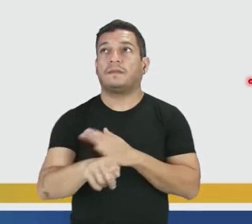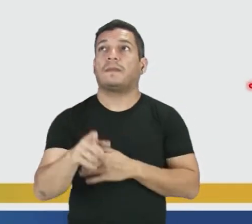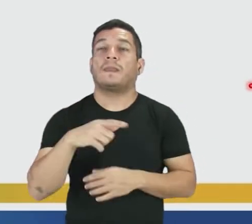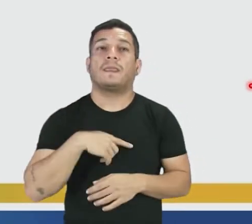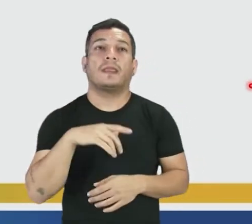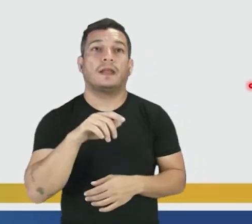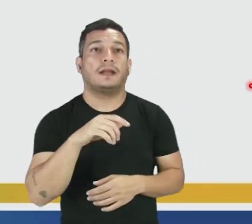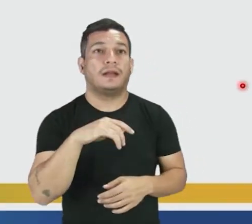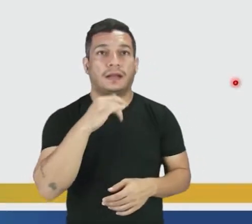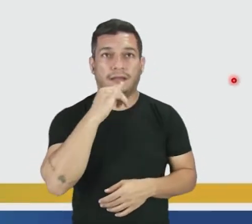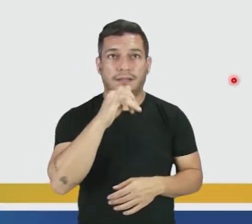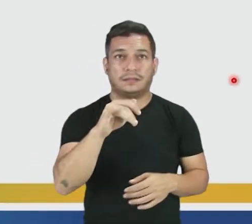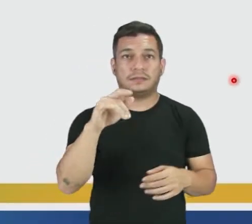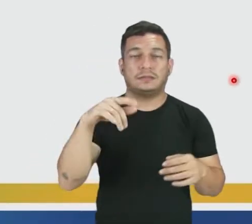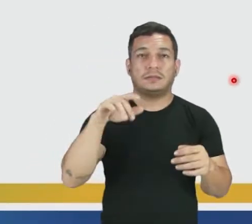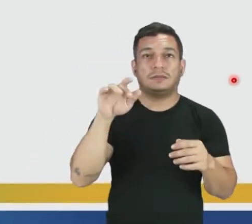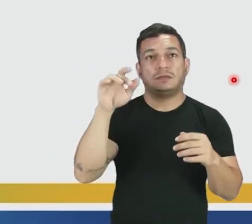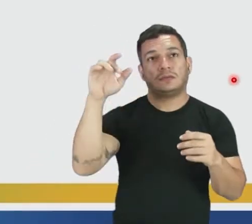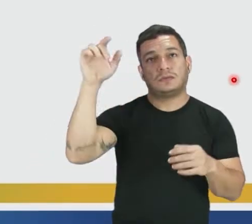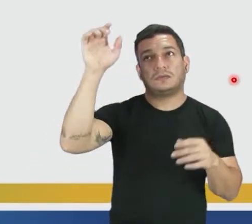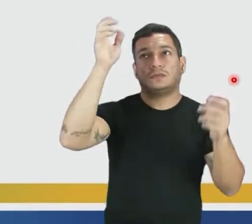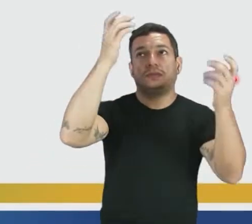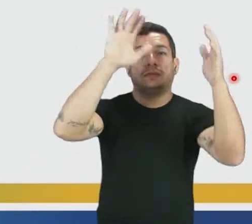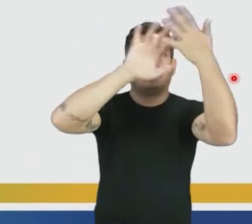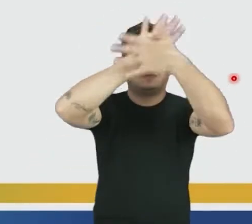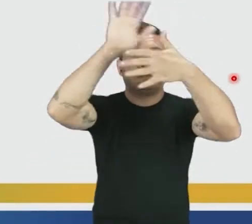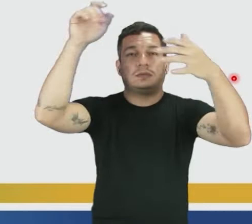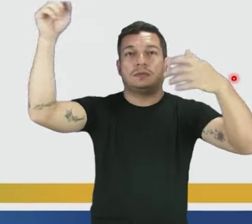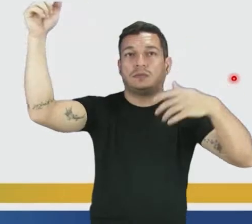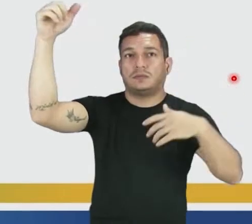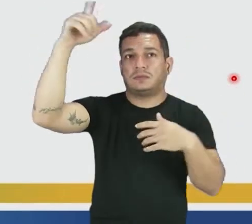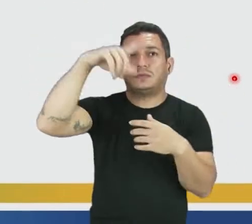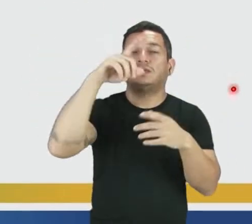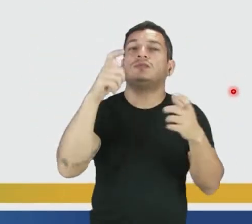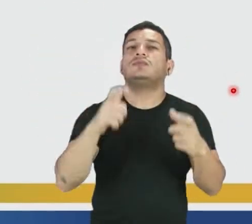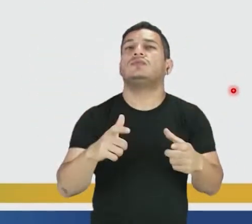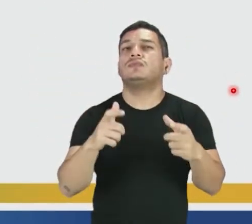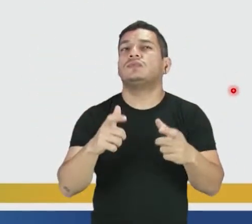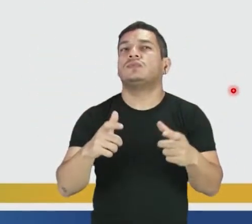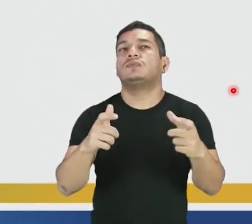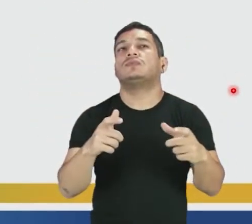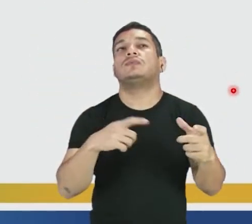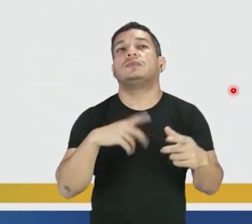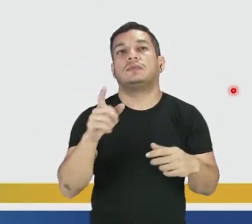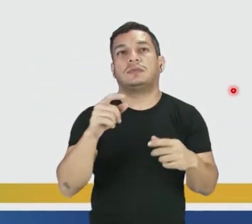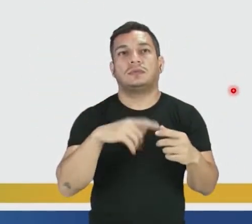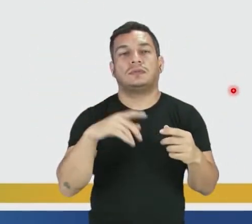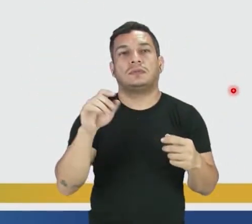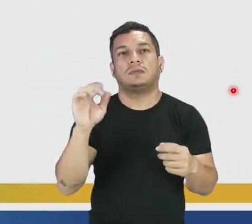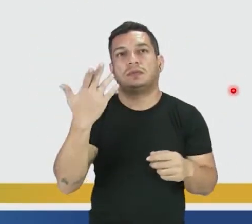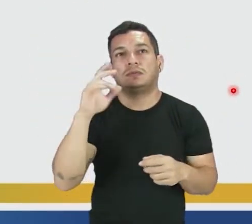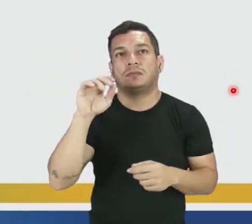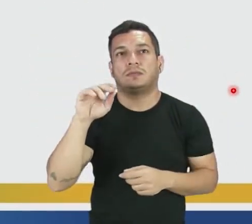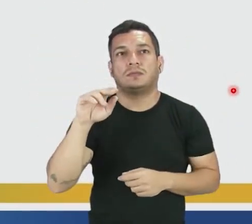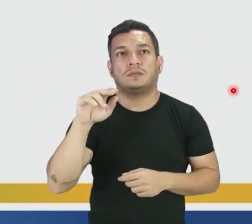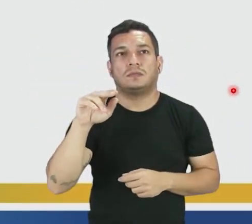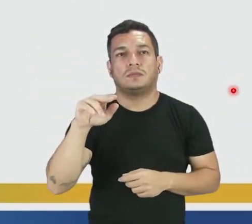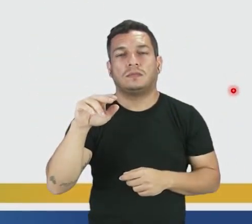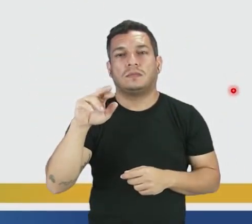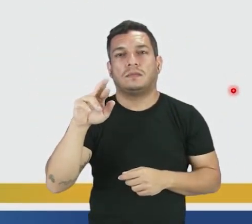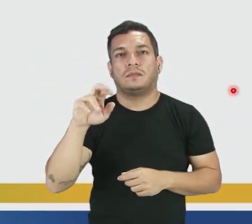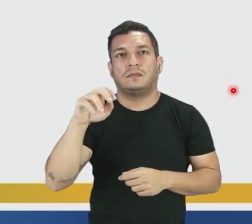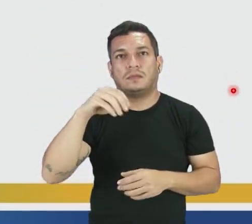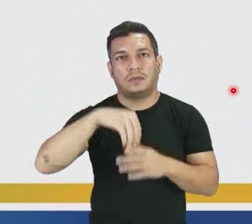diz: a energia lançada no espaço pelo Sol provém de onde? Opção A. Provém das reações nucleares que ocorrem em